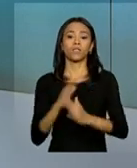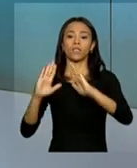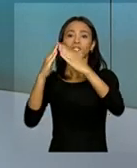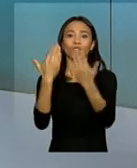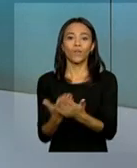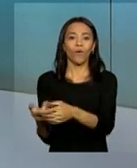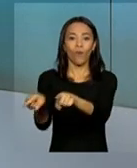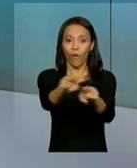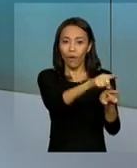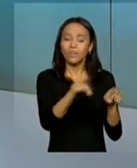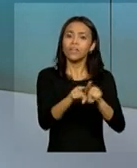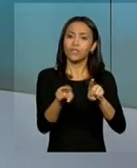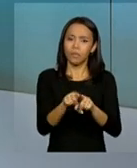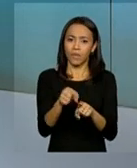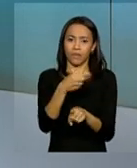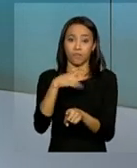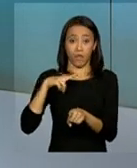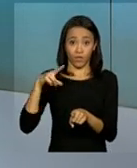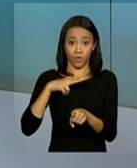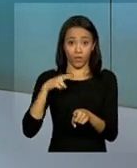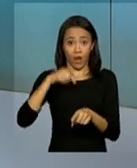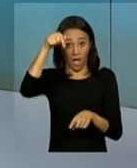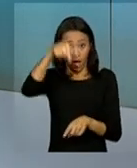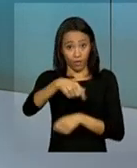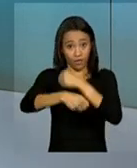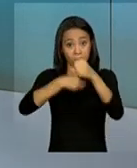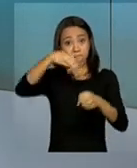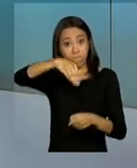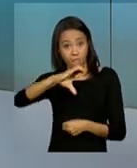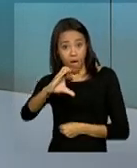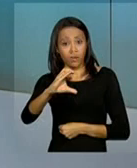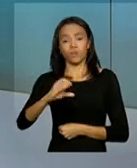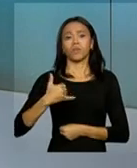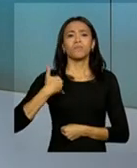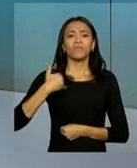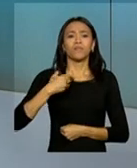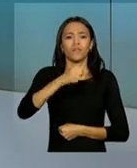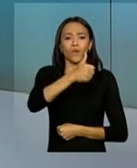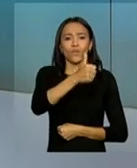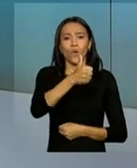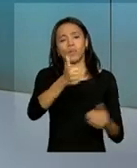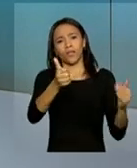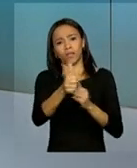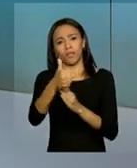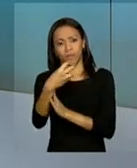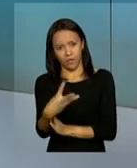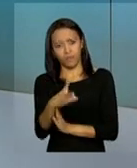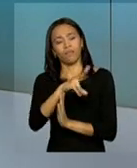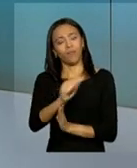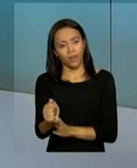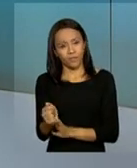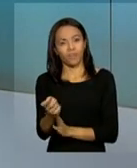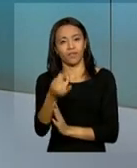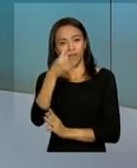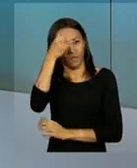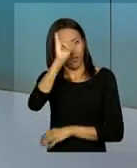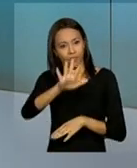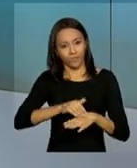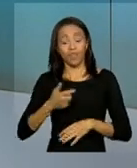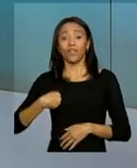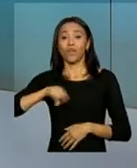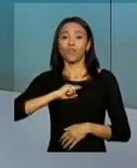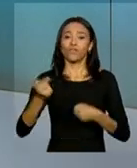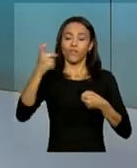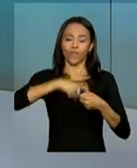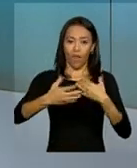e privadas a partir de março deste ano de 11 a 13 anos de idade vão ser imunizadas e nós podemos